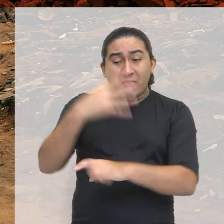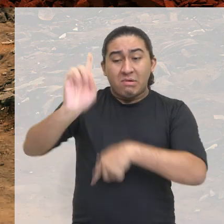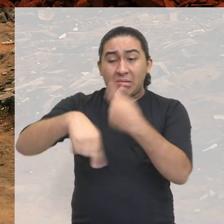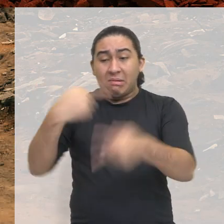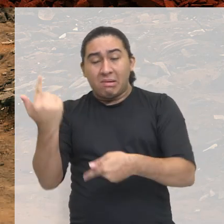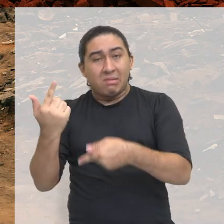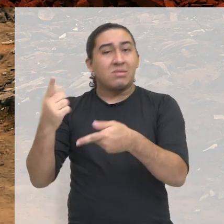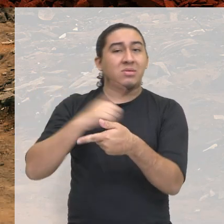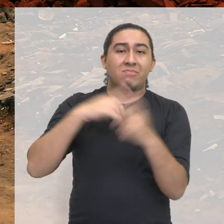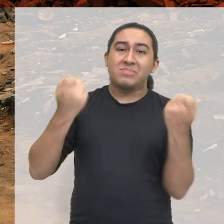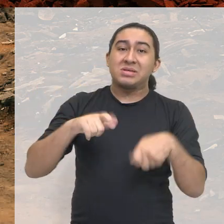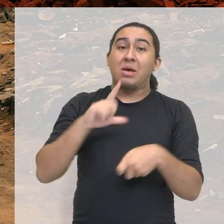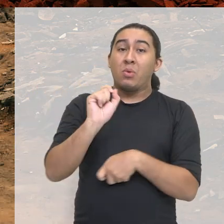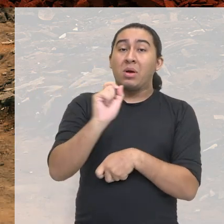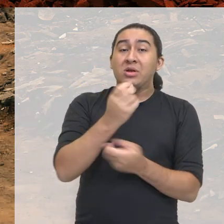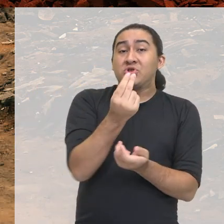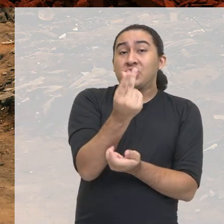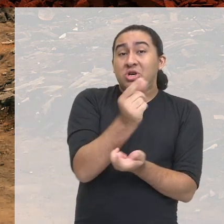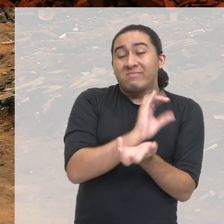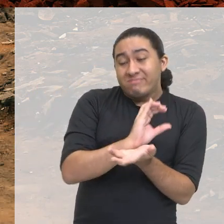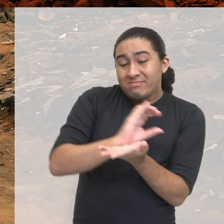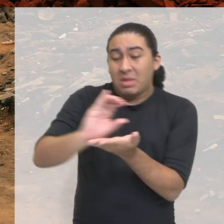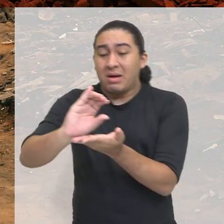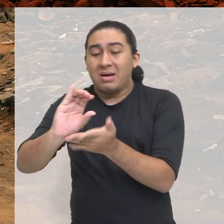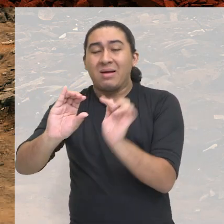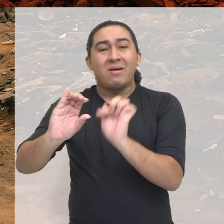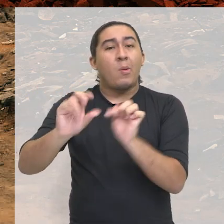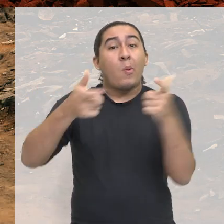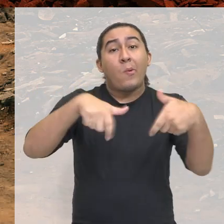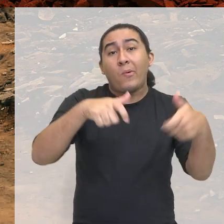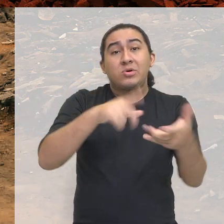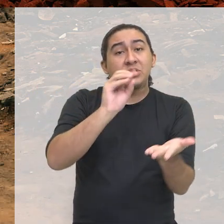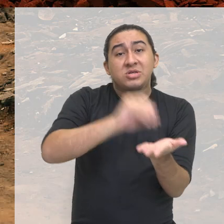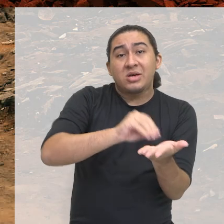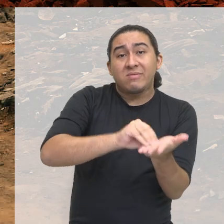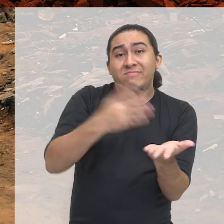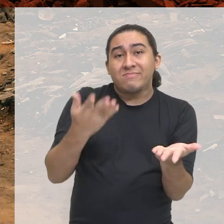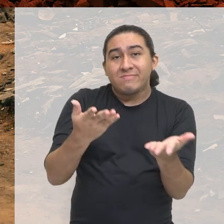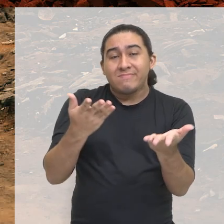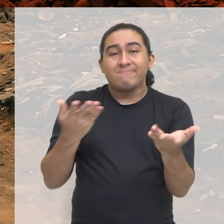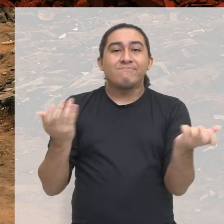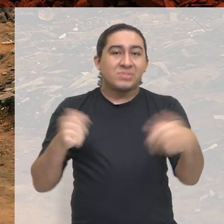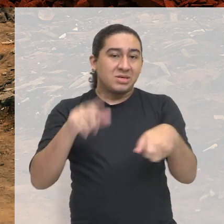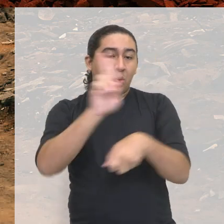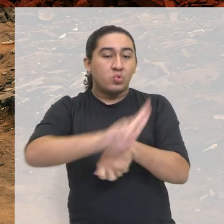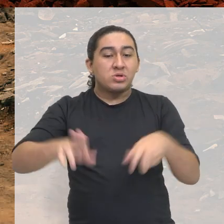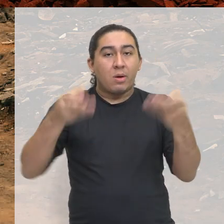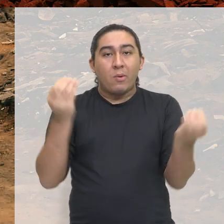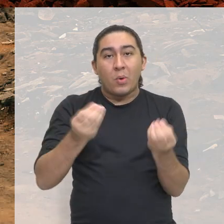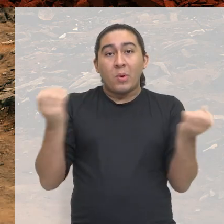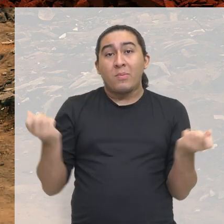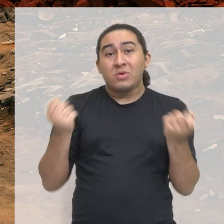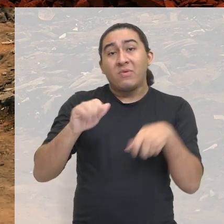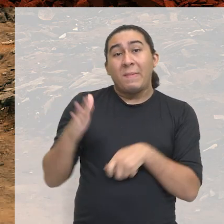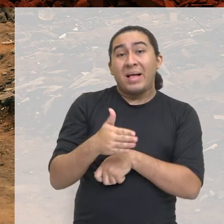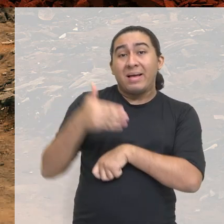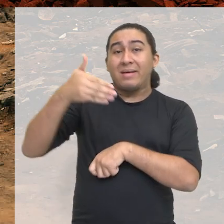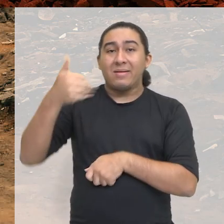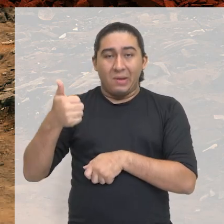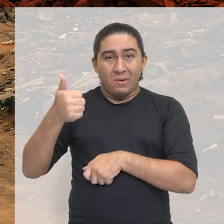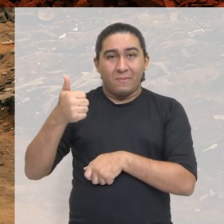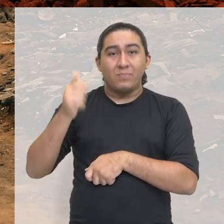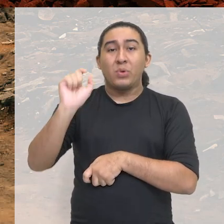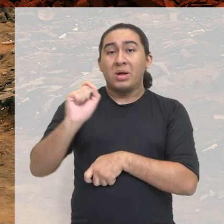isso demanda aí recursos financeiros. E esses recursos financeiros têm que ser usados, né, de uma melhor forma